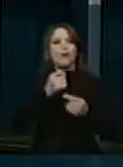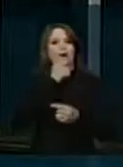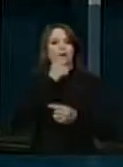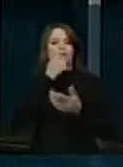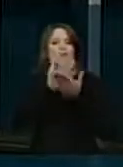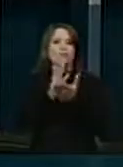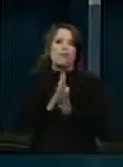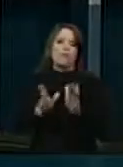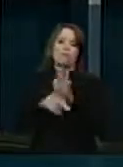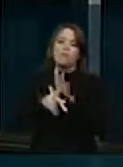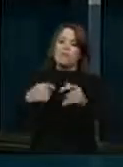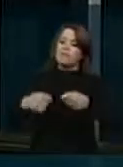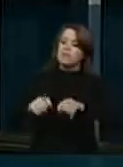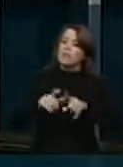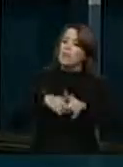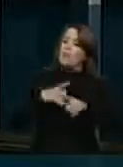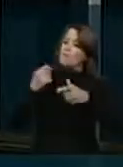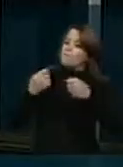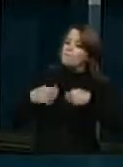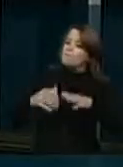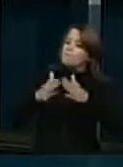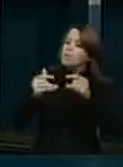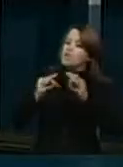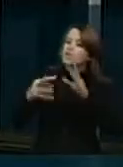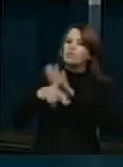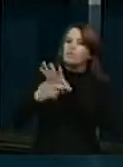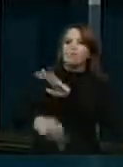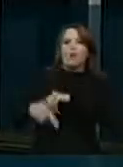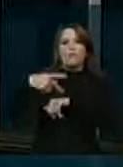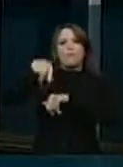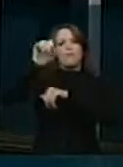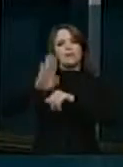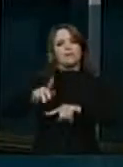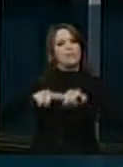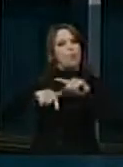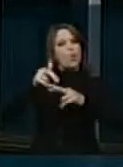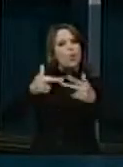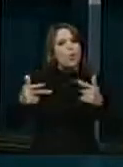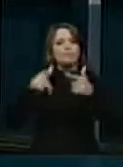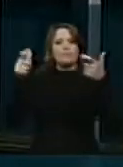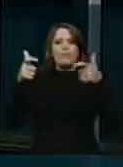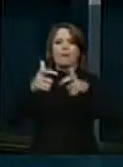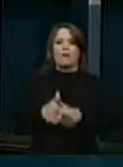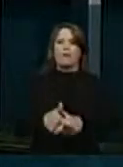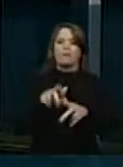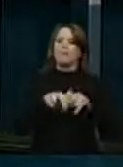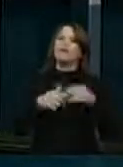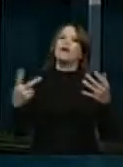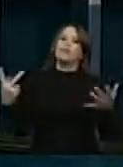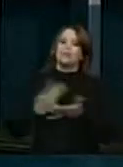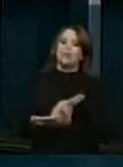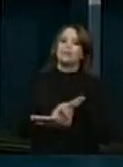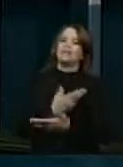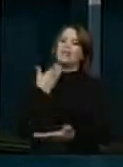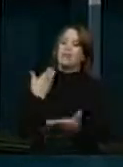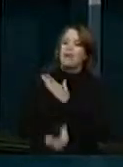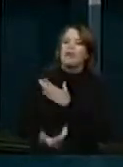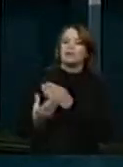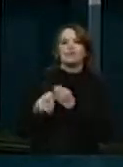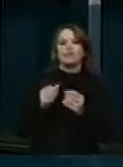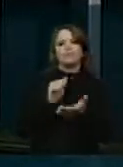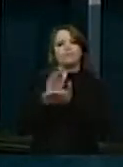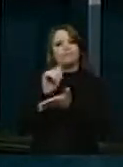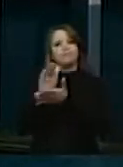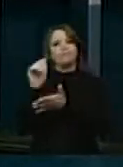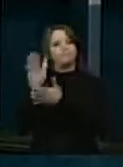crise, as demandas internacionais por produtos brasileiros caem, e isso leva à perda de empregos,